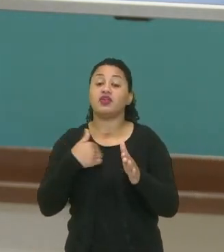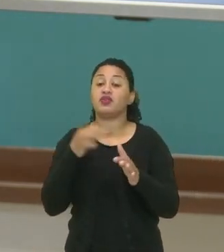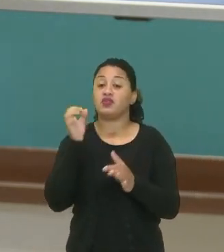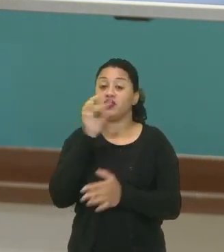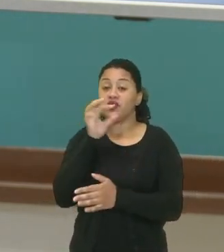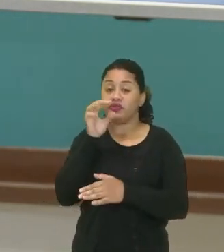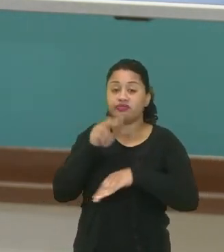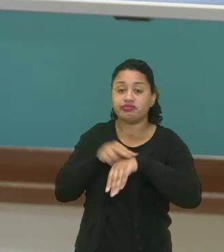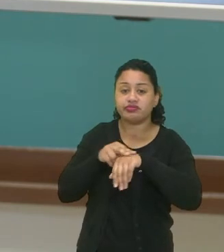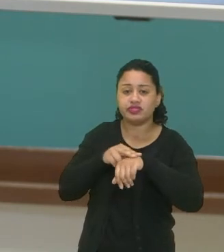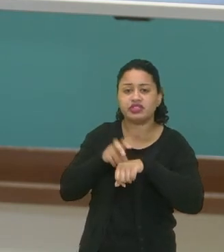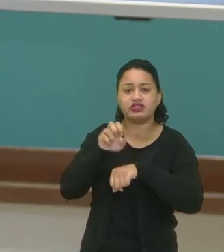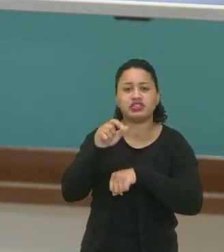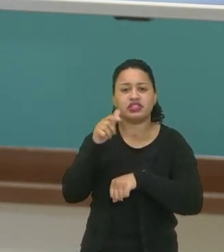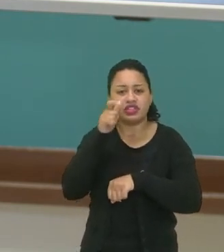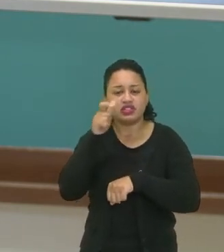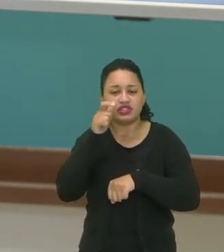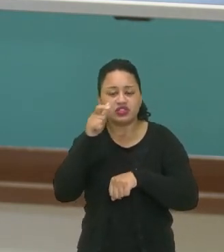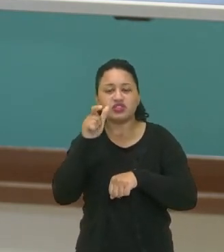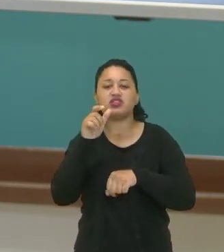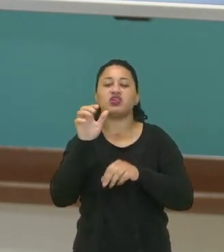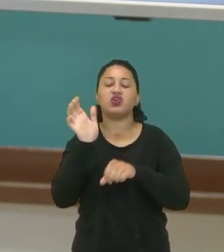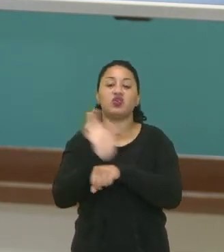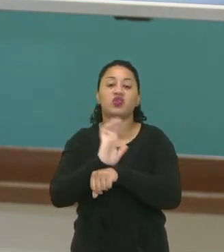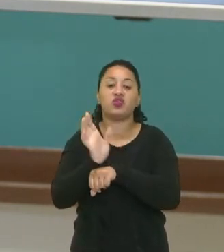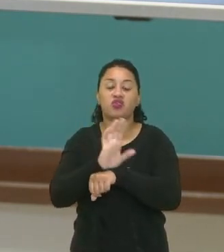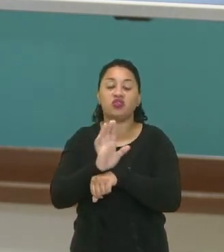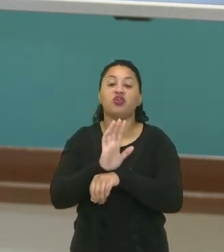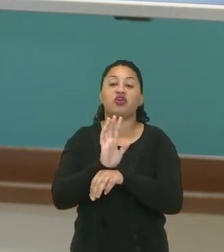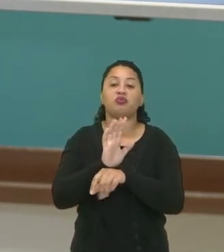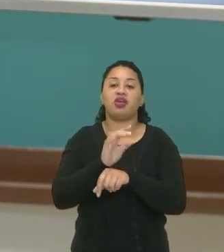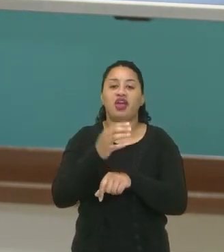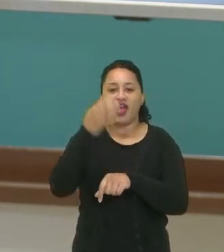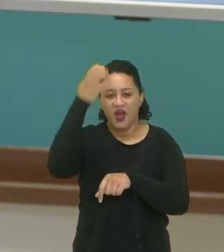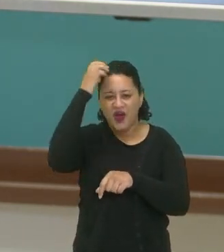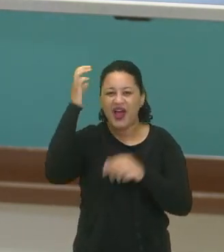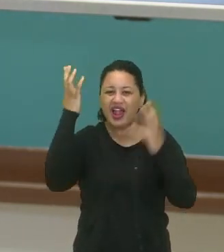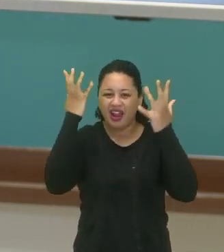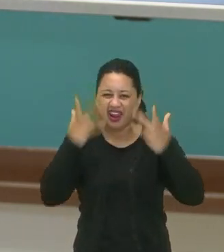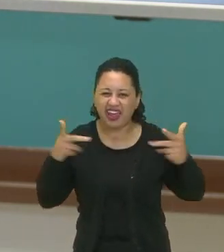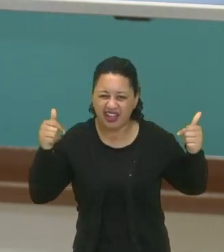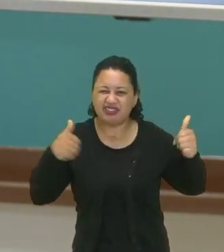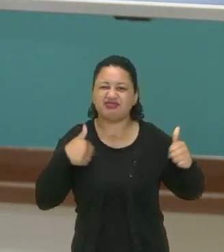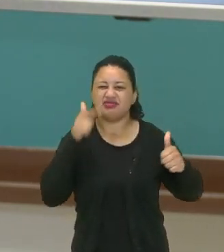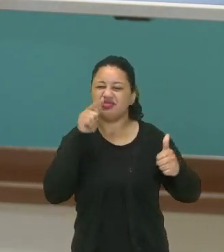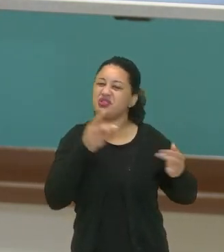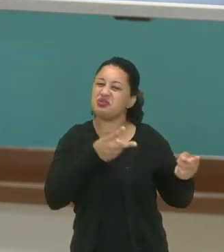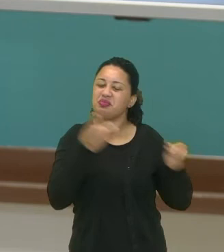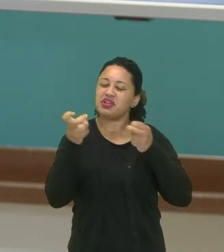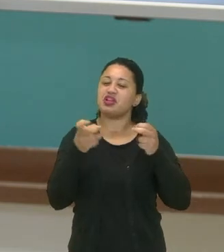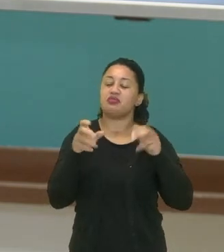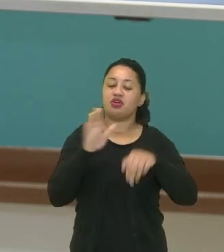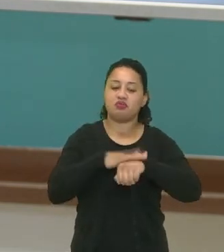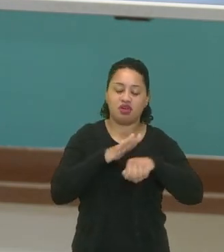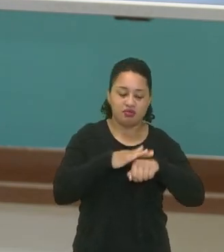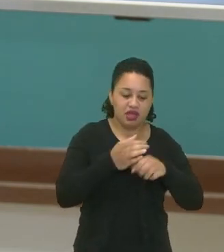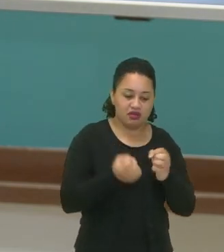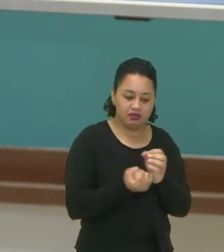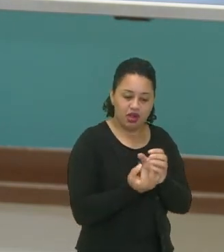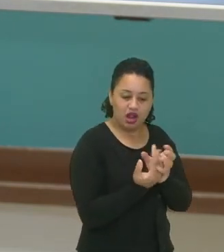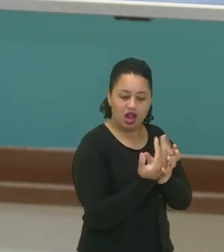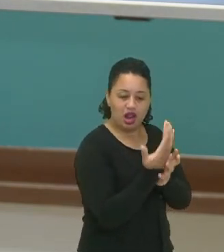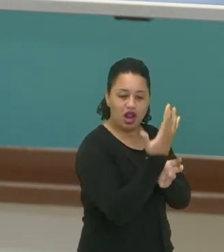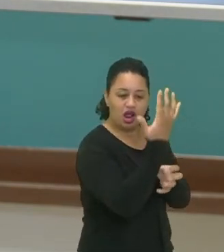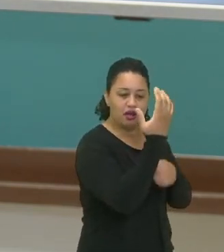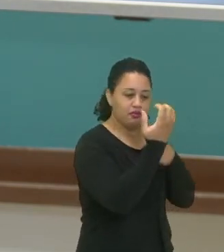você já assistiu o filme Rei Leão 1, né, já deve ter reparado lá então o momento então de fertilidade, o momento de seca e a